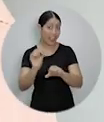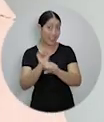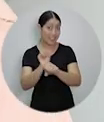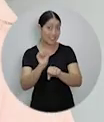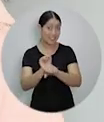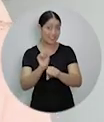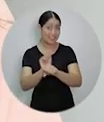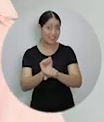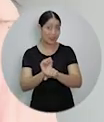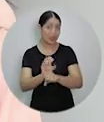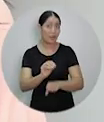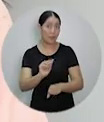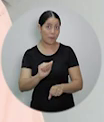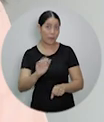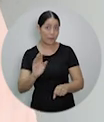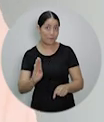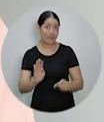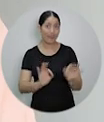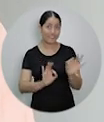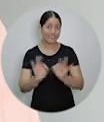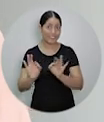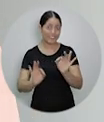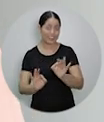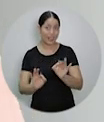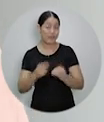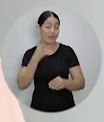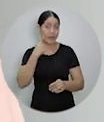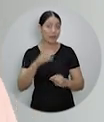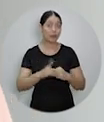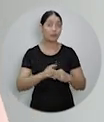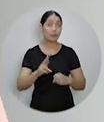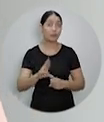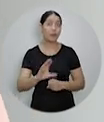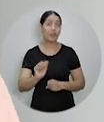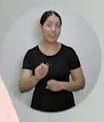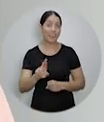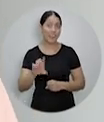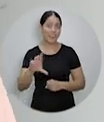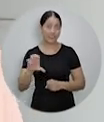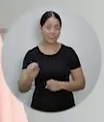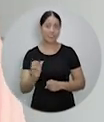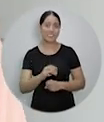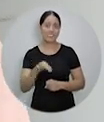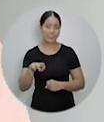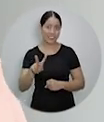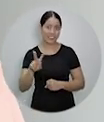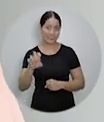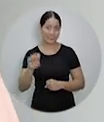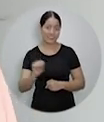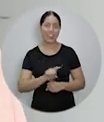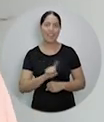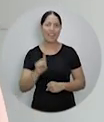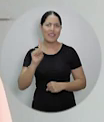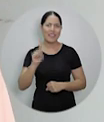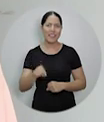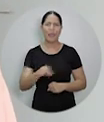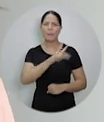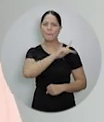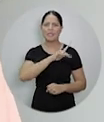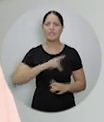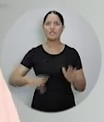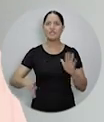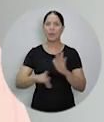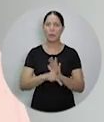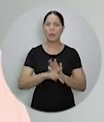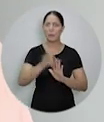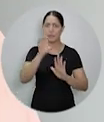E você que está em casa, não saia daí, porque a gente continua este bloco conversando com o Dr. Carlos Neves. Ele que é presidente